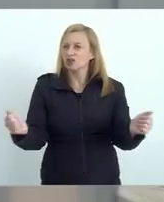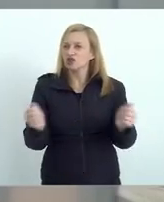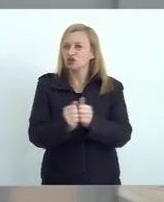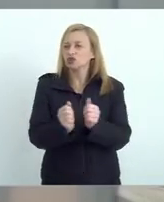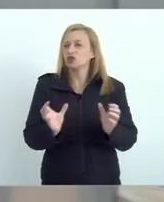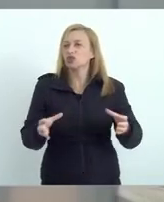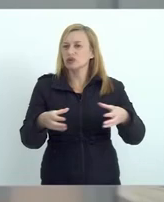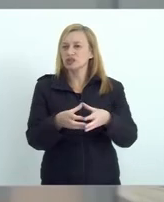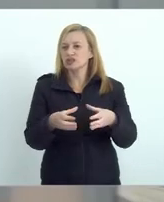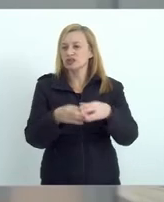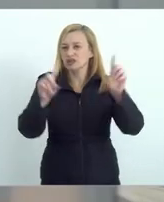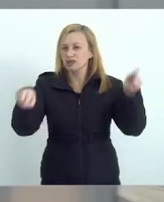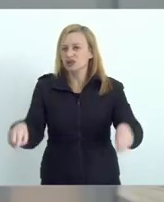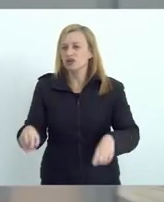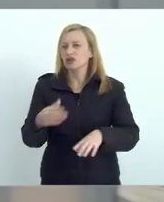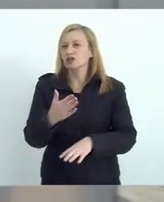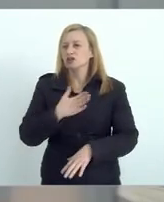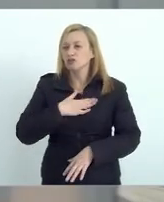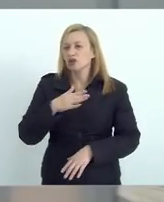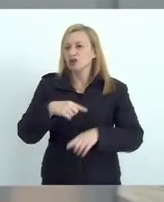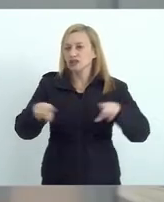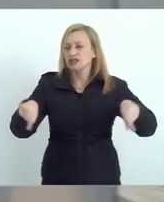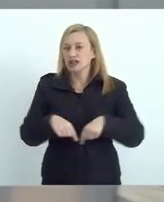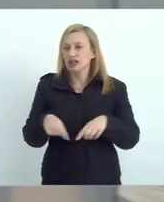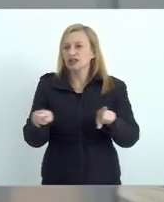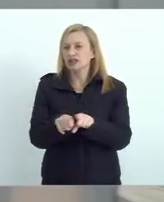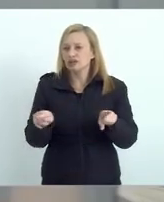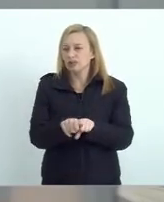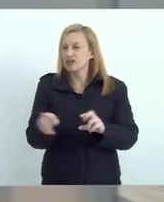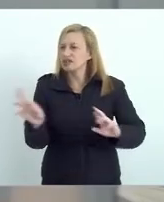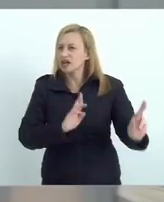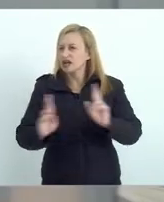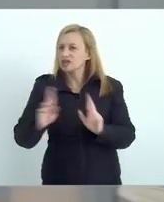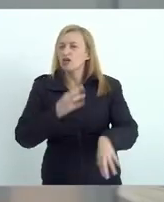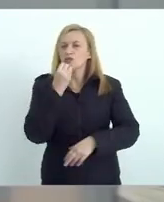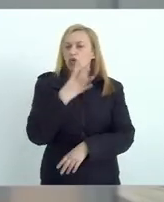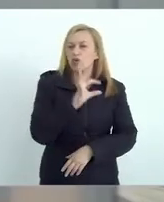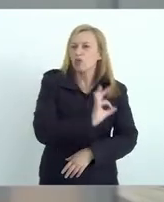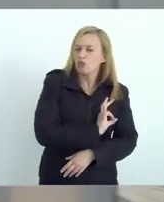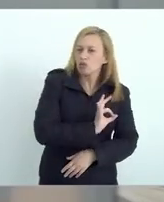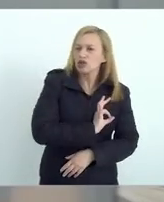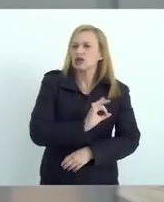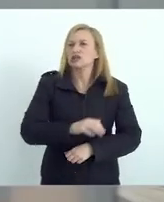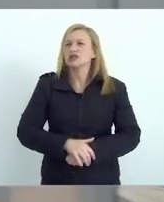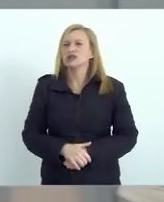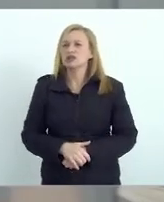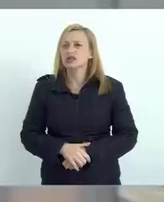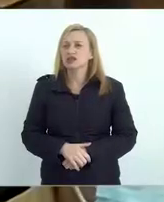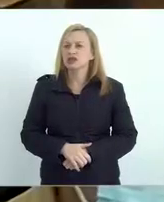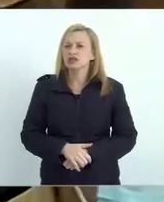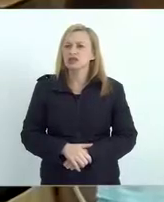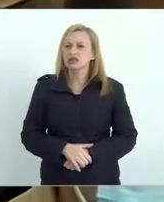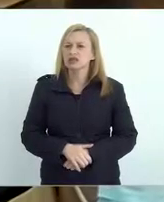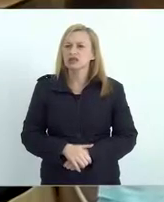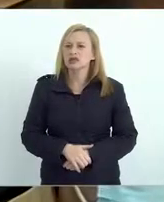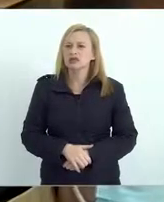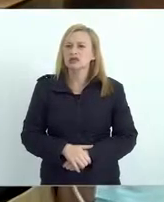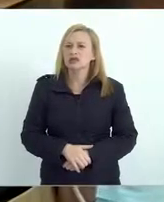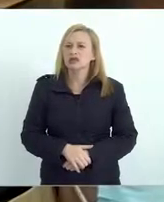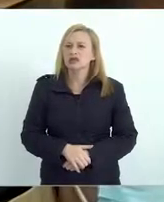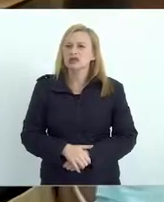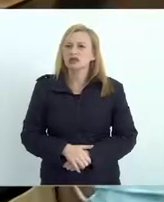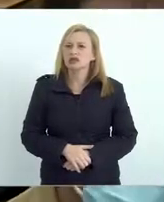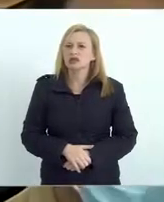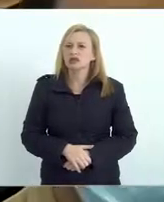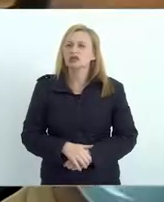time ainda comissão de servidores no meu gabinete também para fazer essa boa relação com a polícia com a identidade militares do Estado do Rio de Janeiro